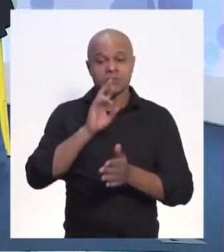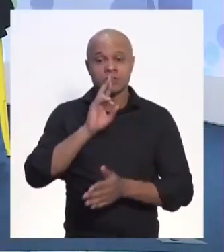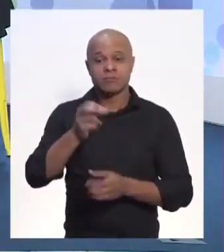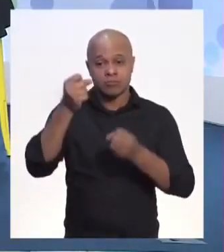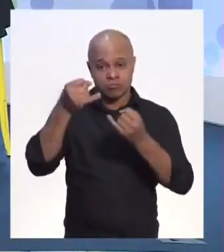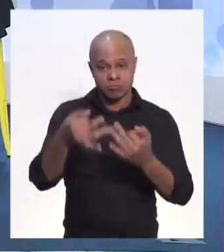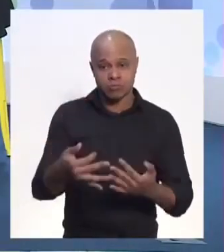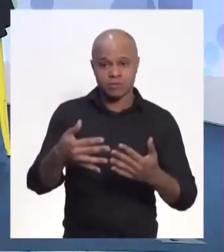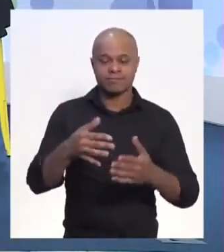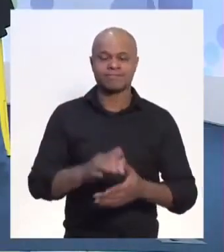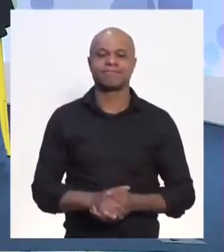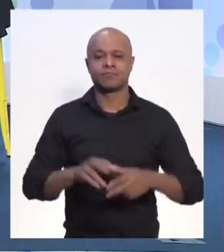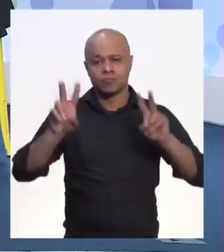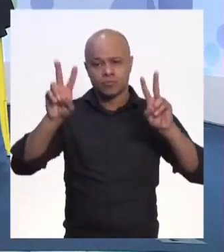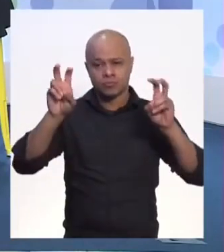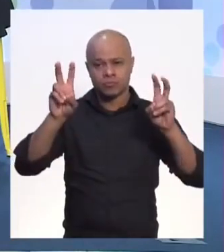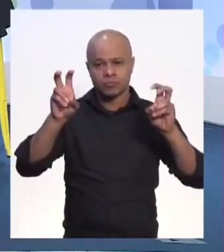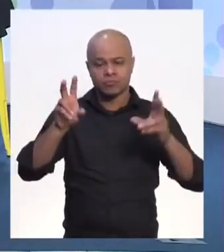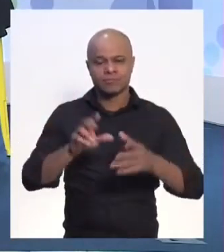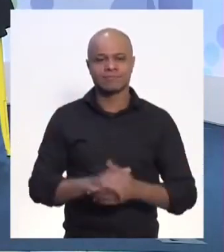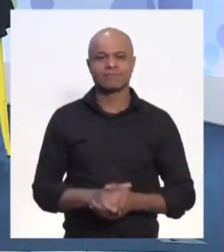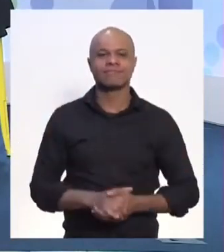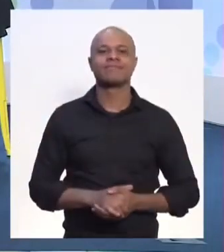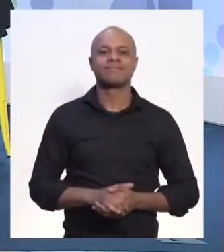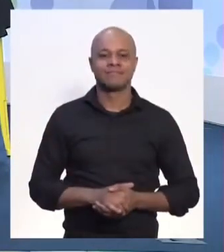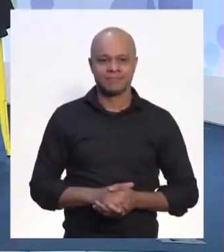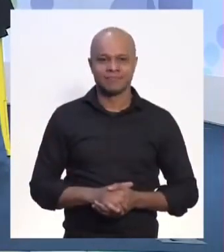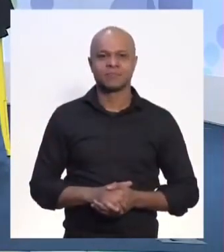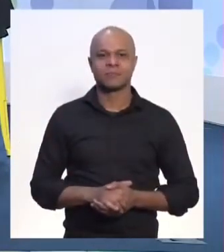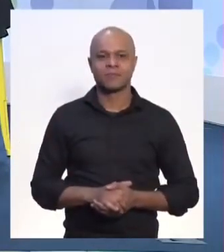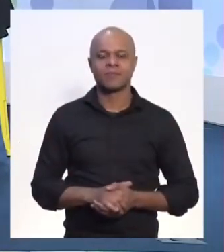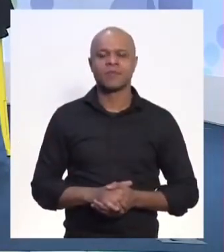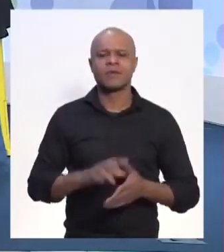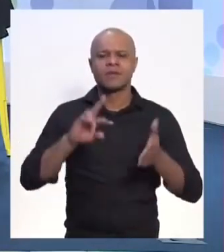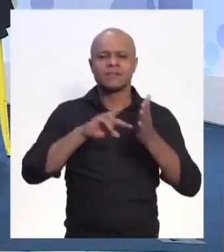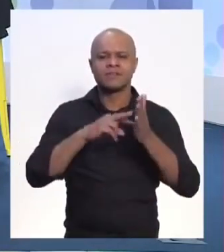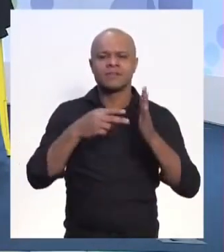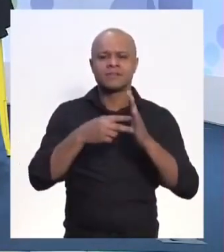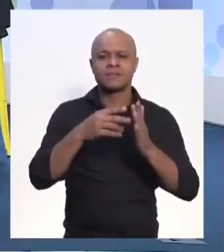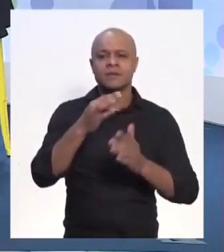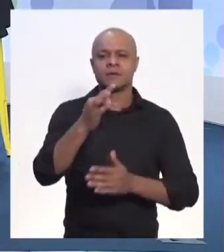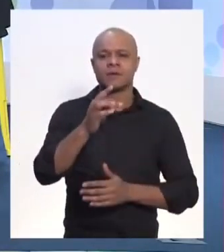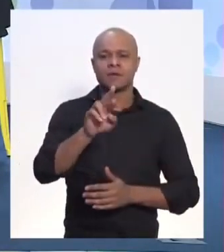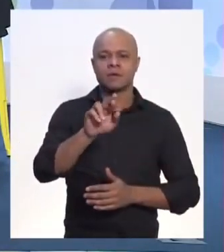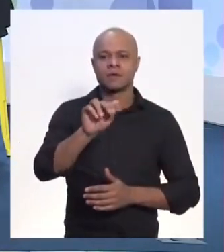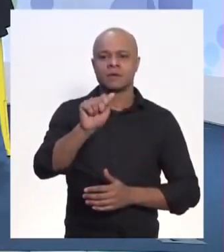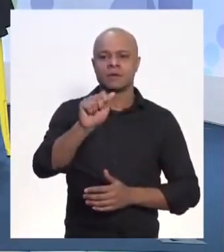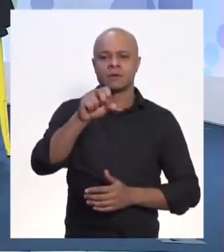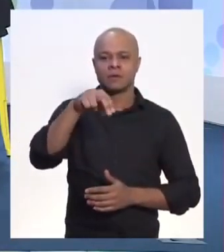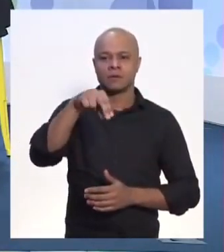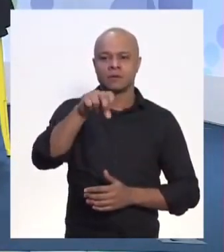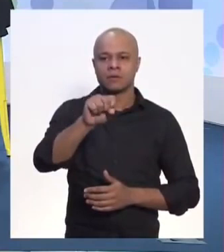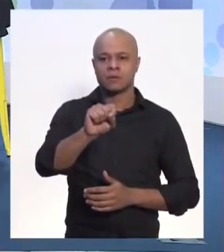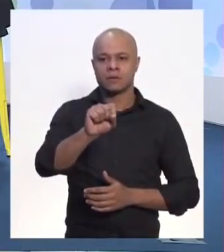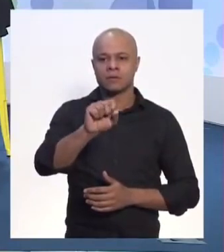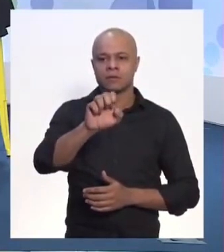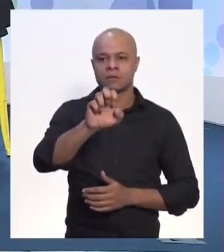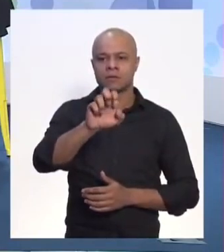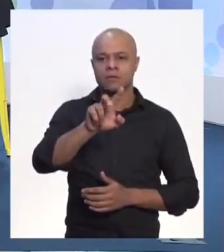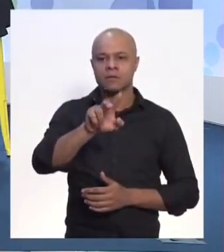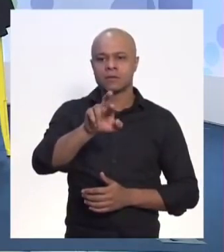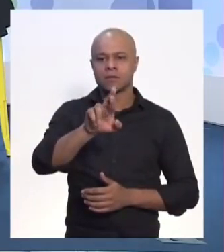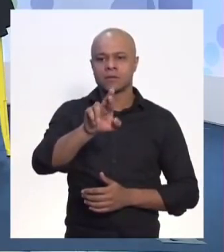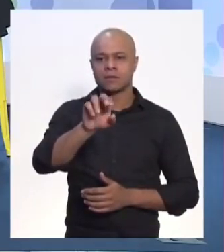na definição de transversal. transversal. Vou até grifar aqui para eles. Olha lá. Transversal.